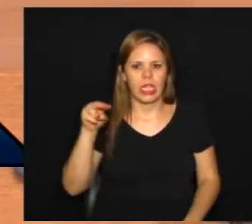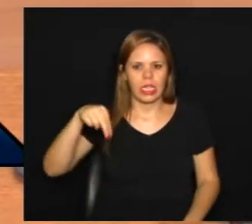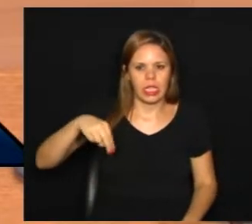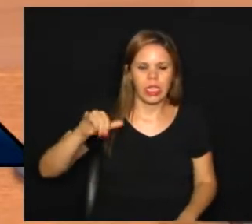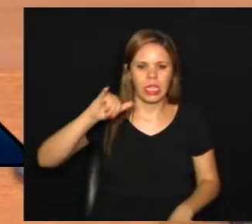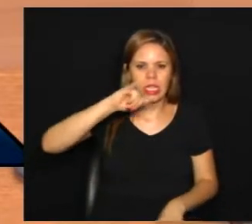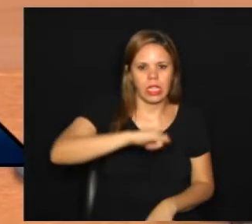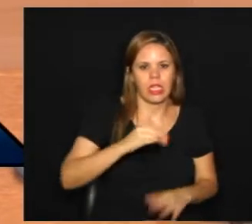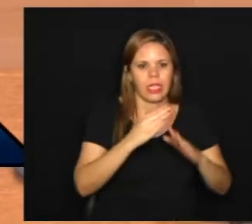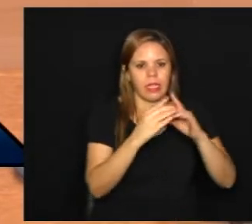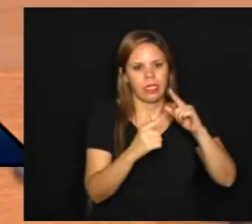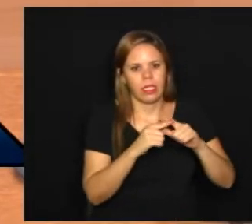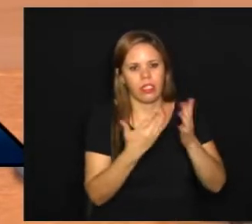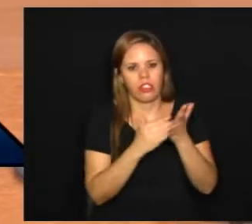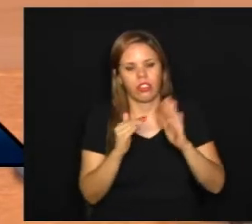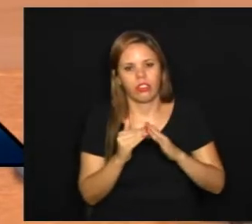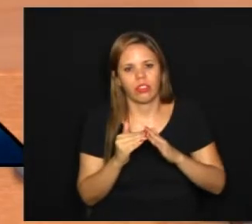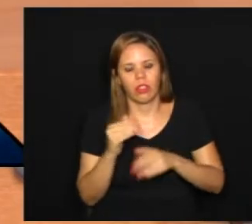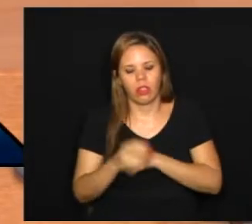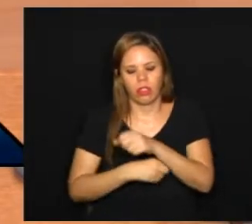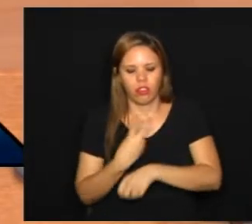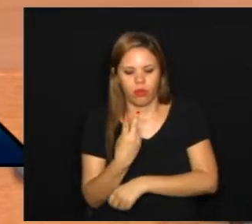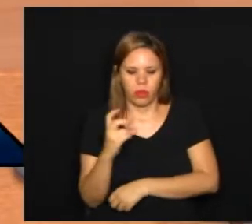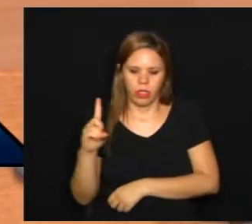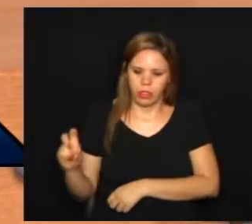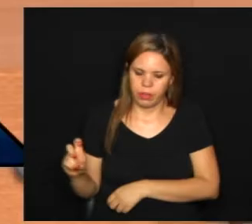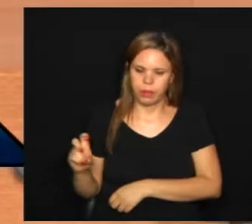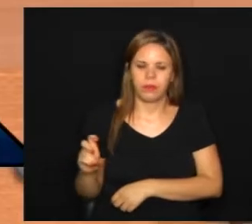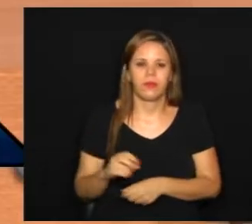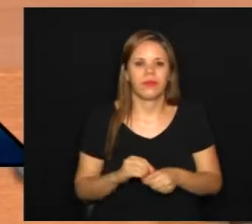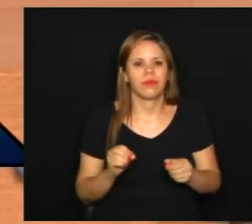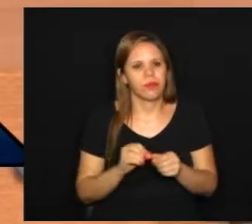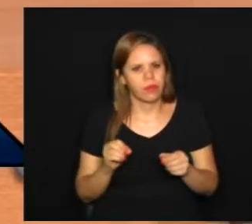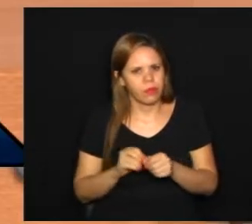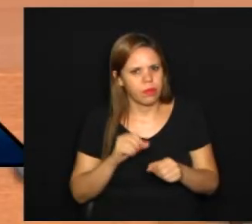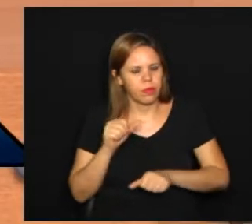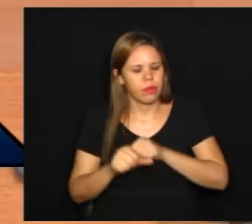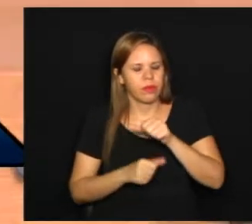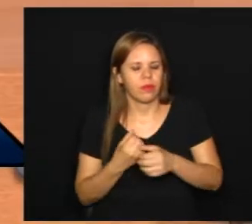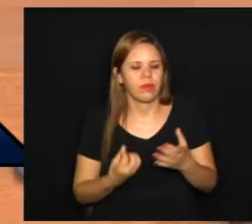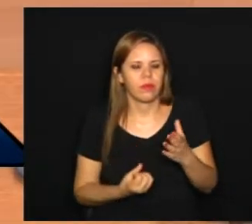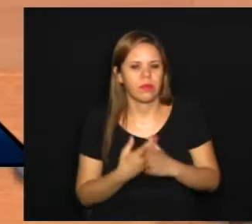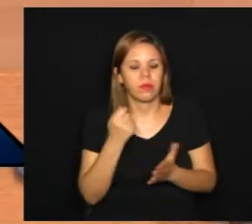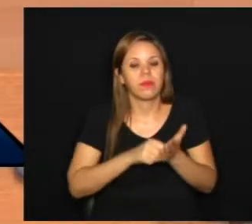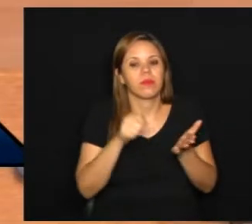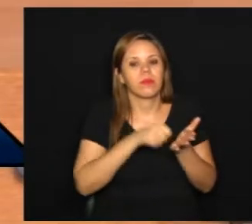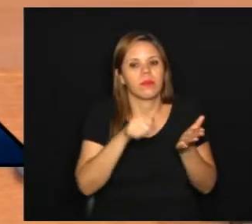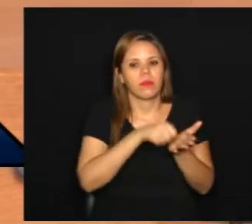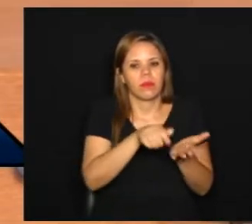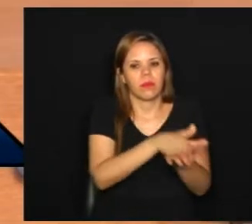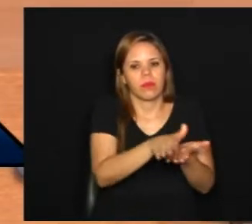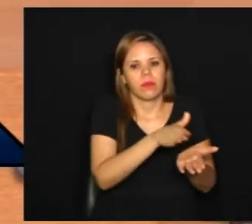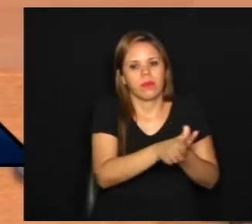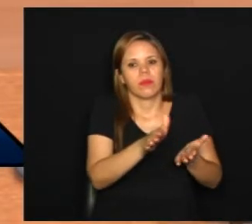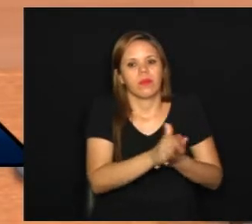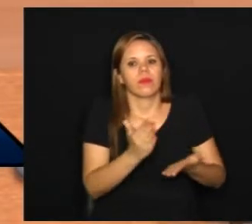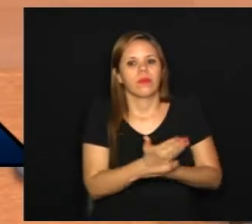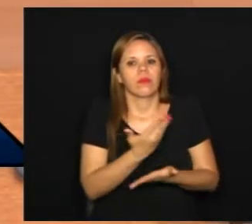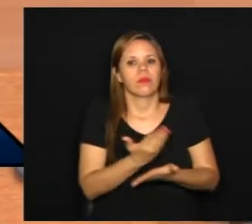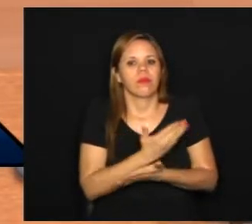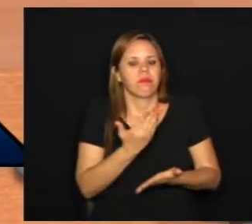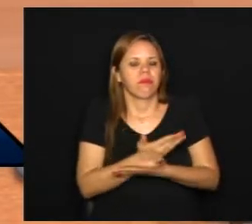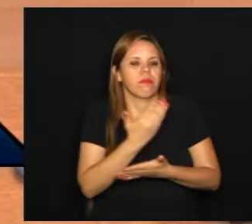e escolas. Em 2015, o Francisco também se tornou escritor e lançou o